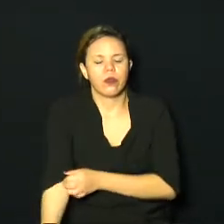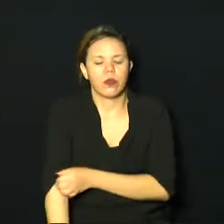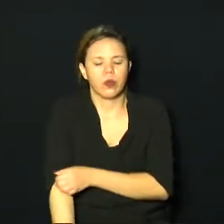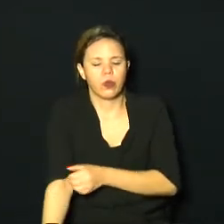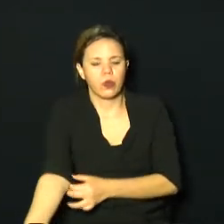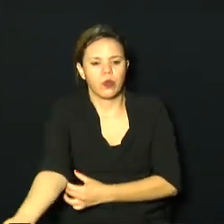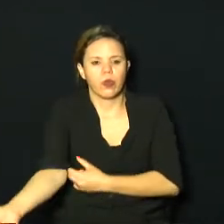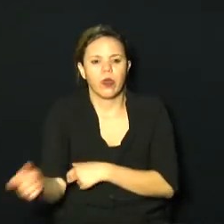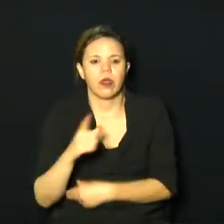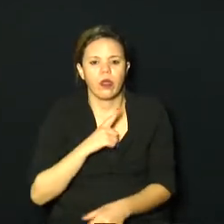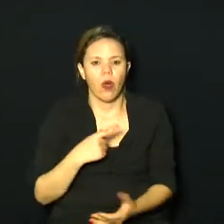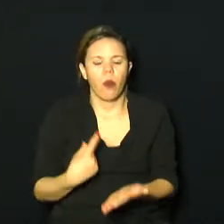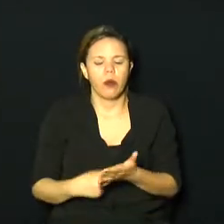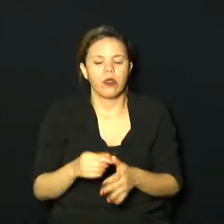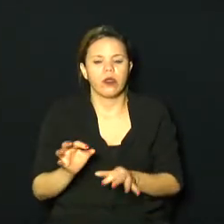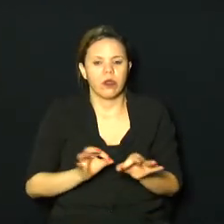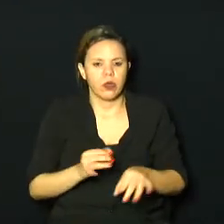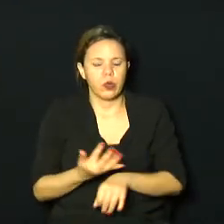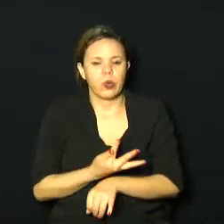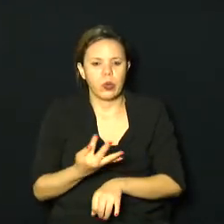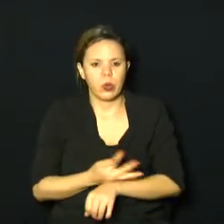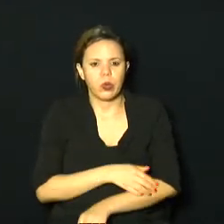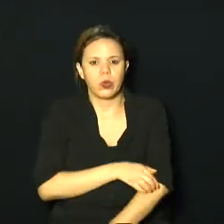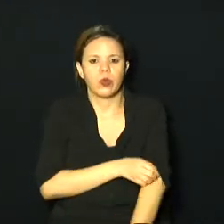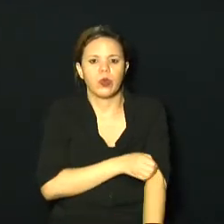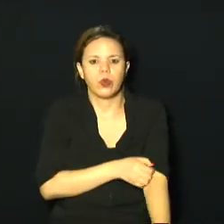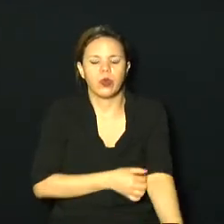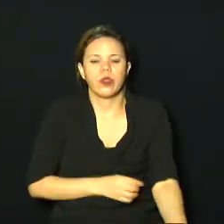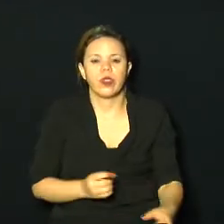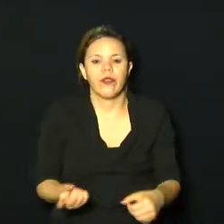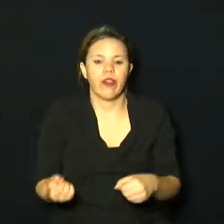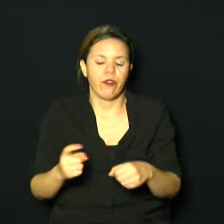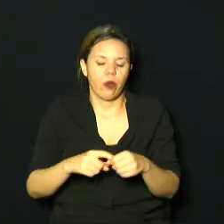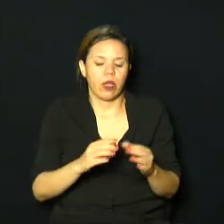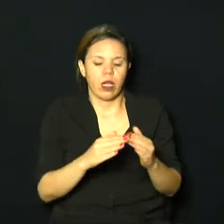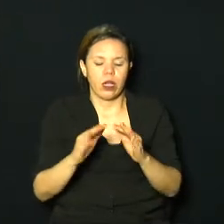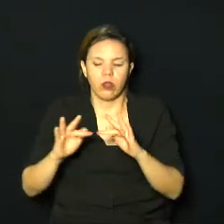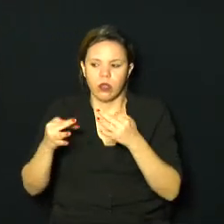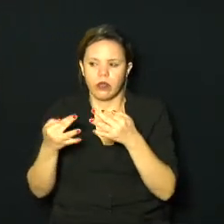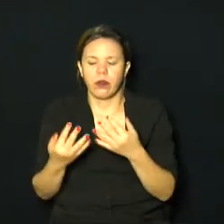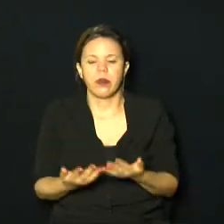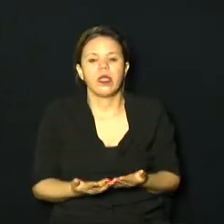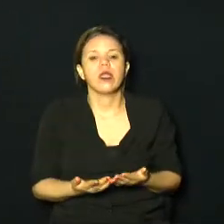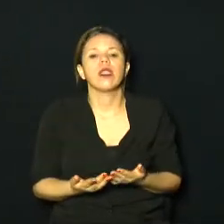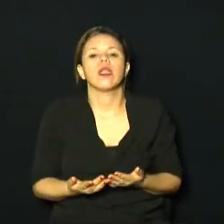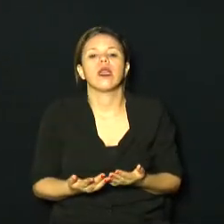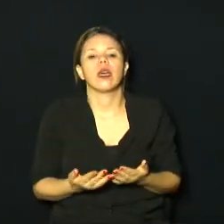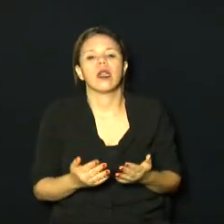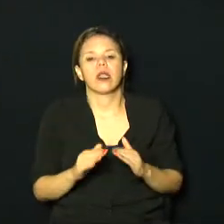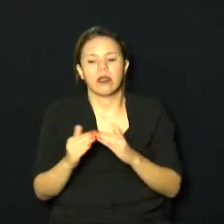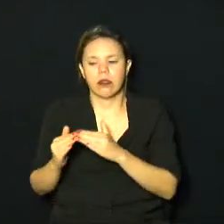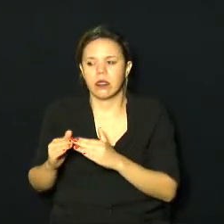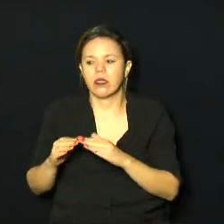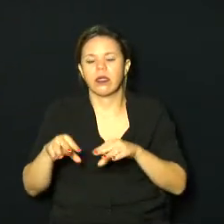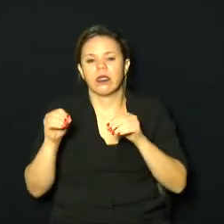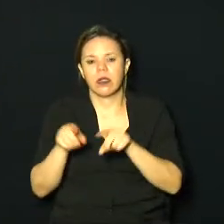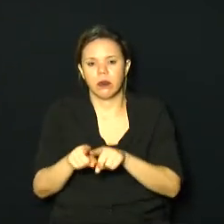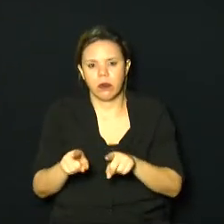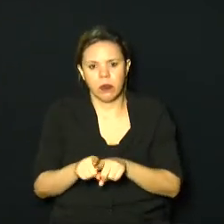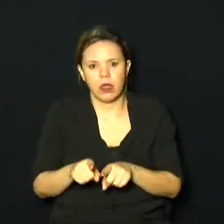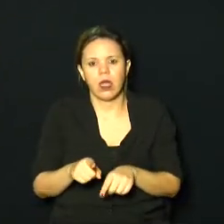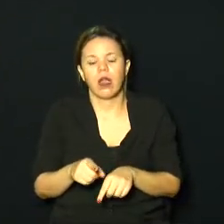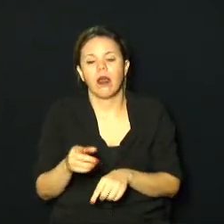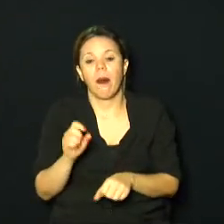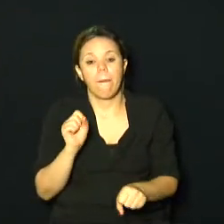para realocar, que é um compromisso para garantir para todas as famílias. Então, nós apresentamos, primeiro, de que tem que